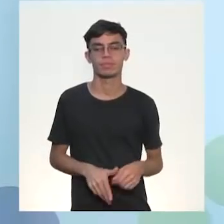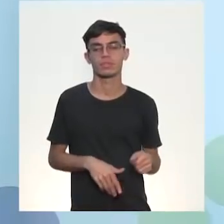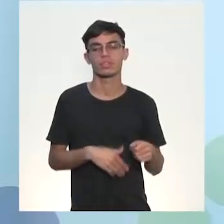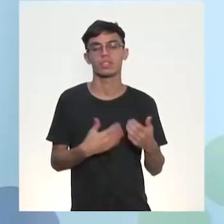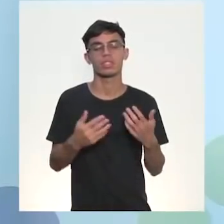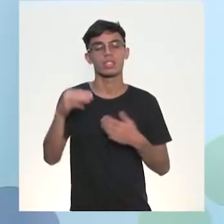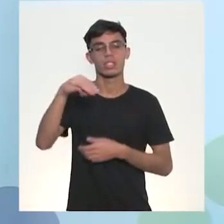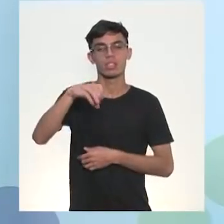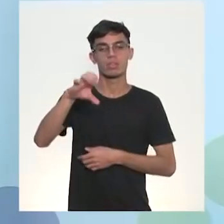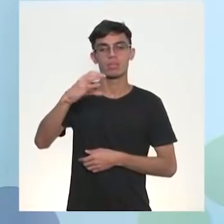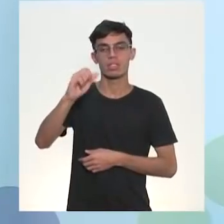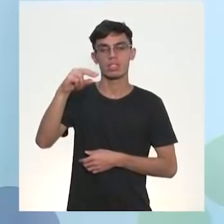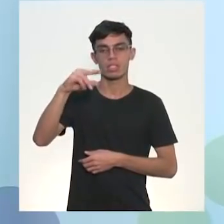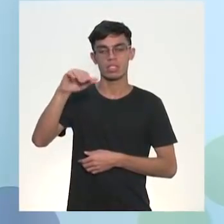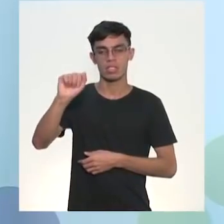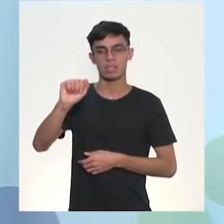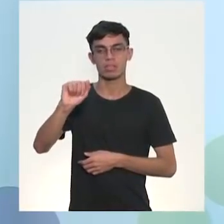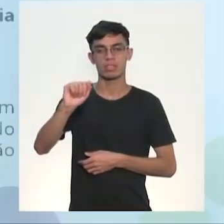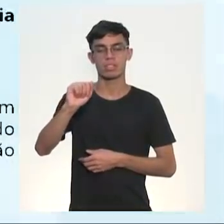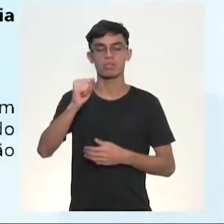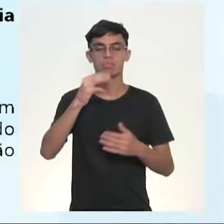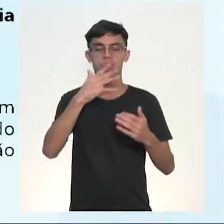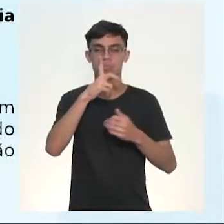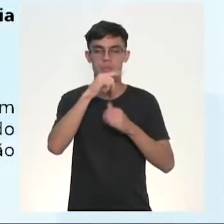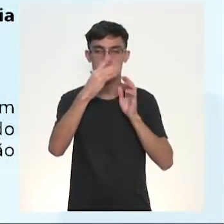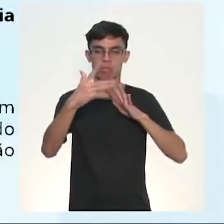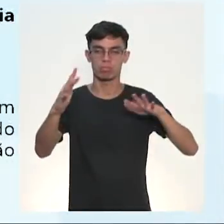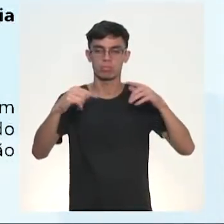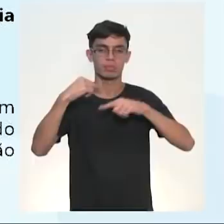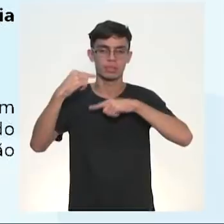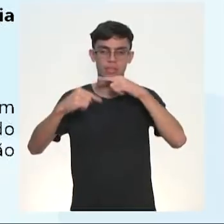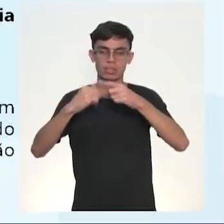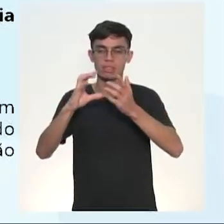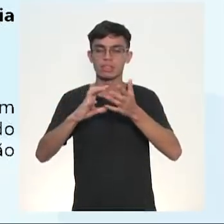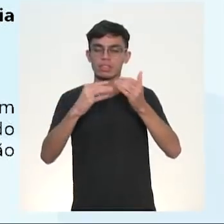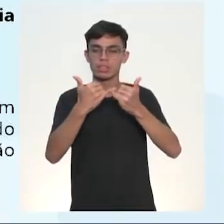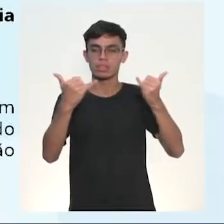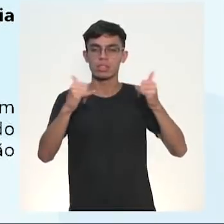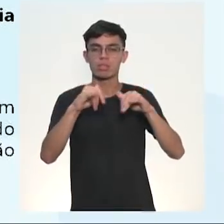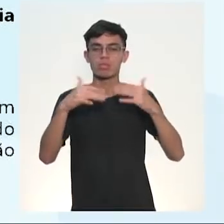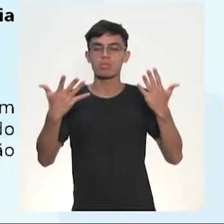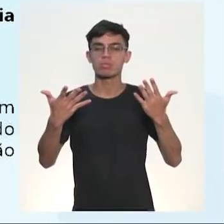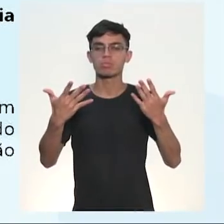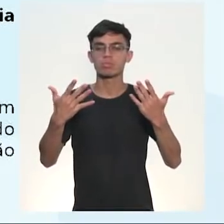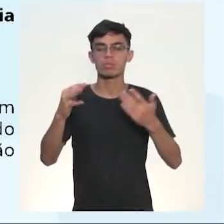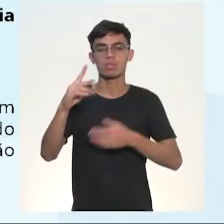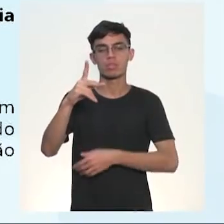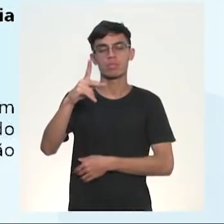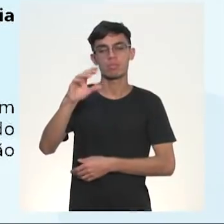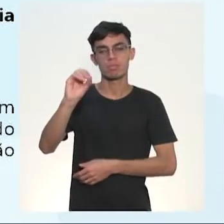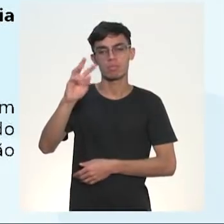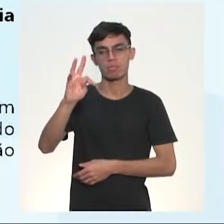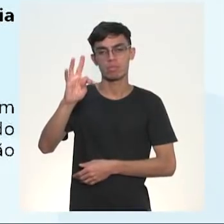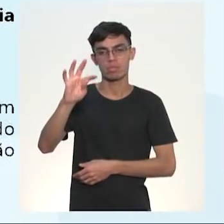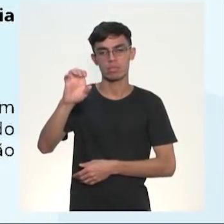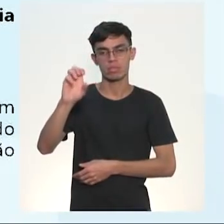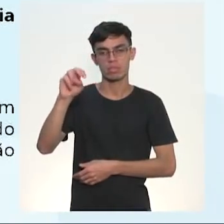a mecânica, no caso da hidrelétrica, e aqui eu tenho embaixo quanto de potência cada usina